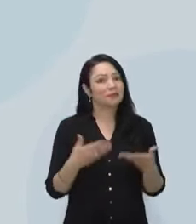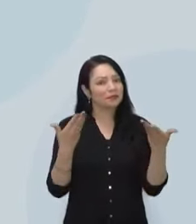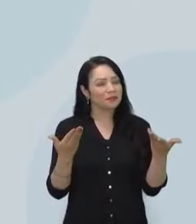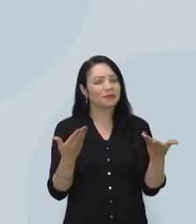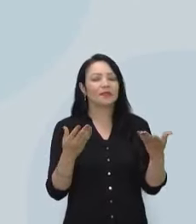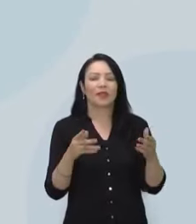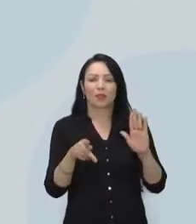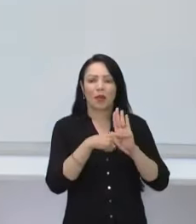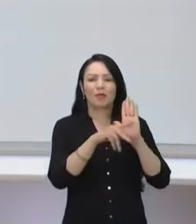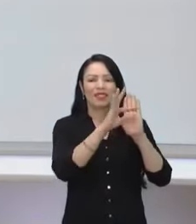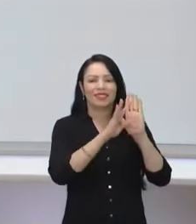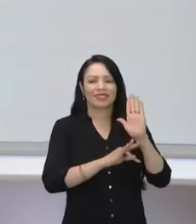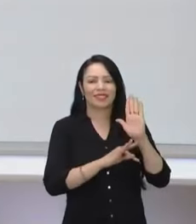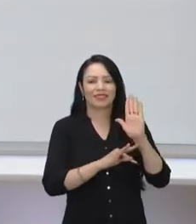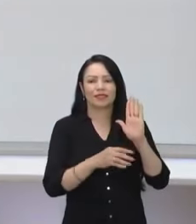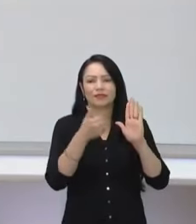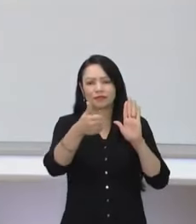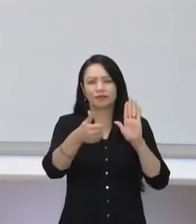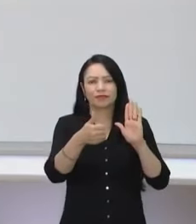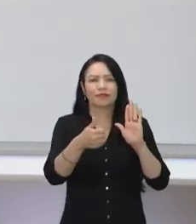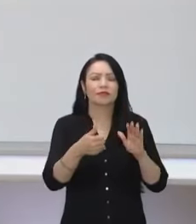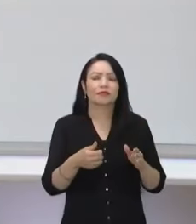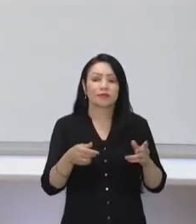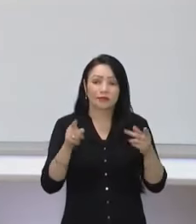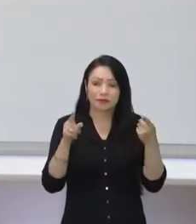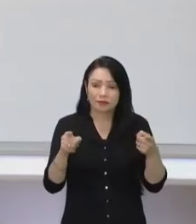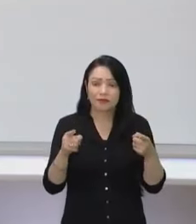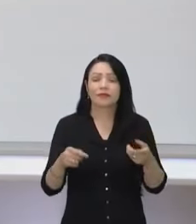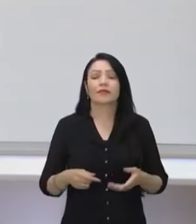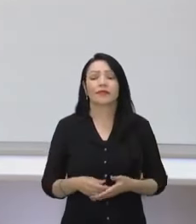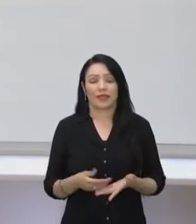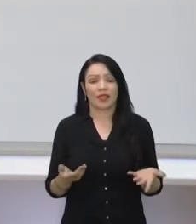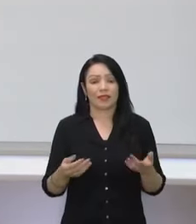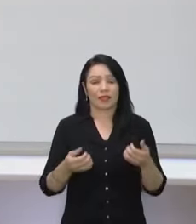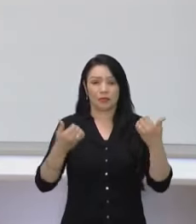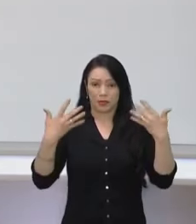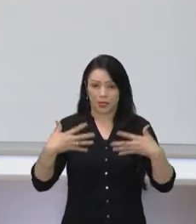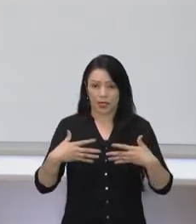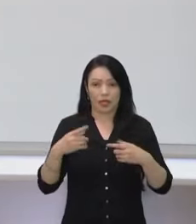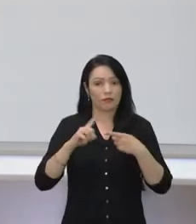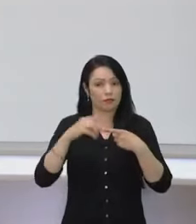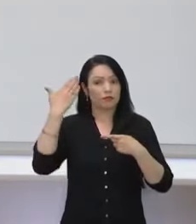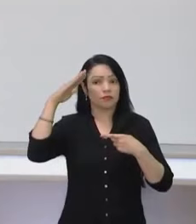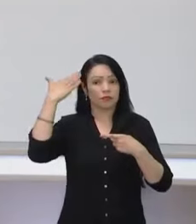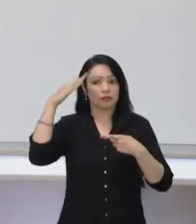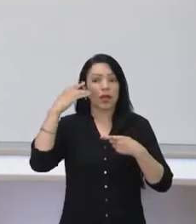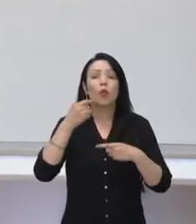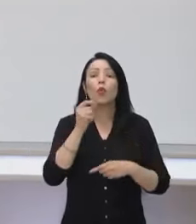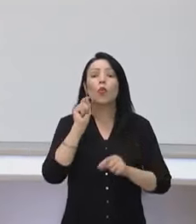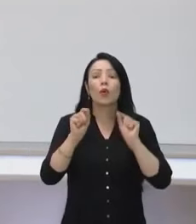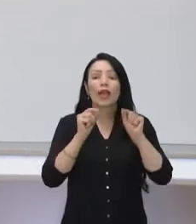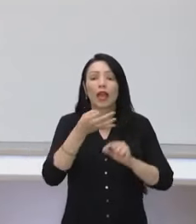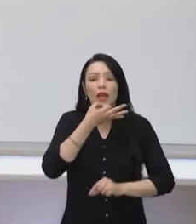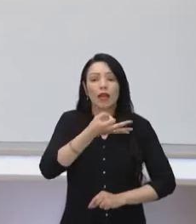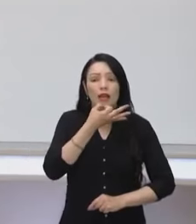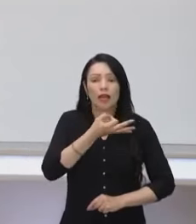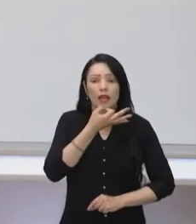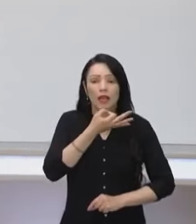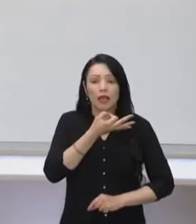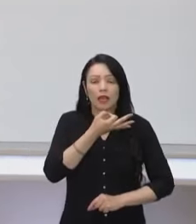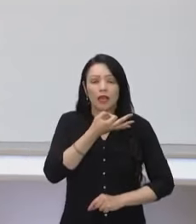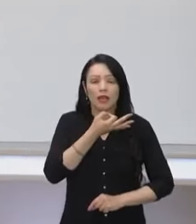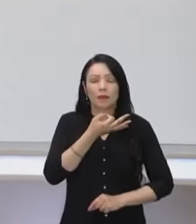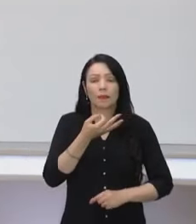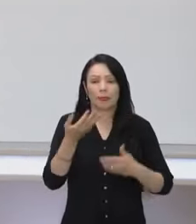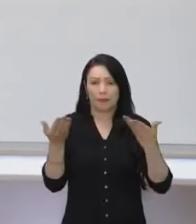conforme o próprio texto. Ok? Então, é assim que você vai inferir. Primeiro, você tem que entender que é o argumento, né? O argumento, nesse caso,